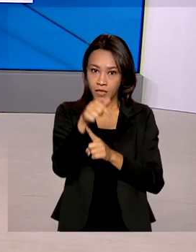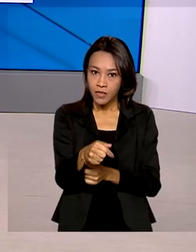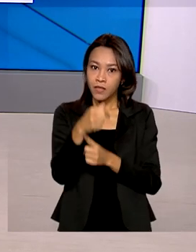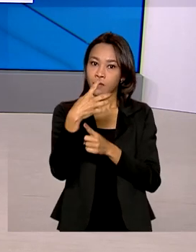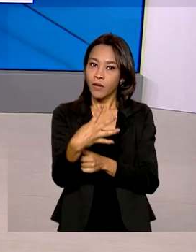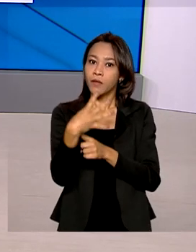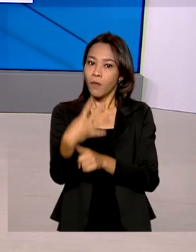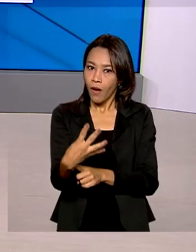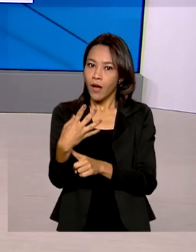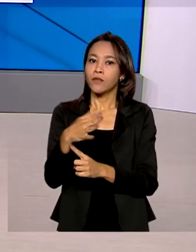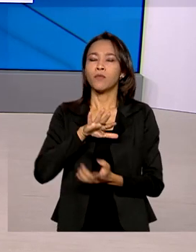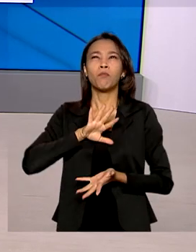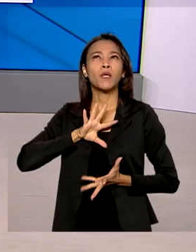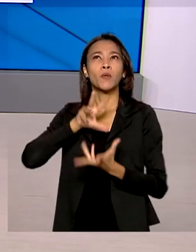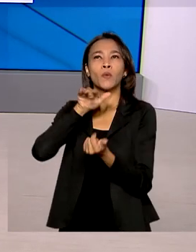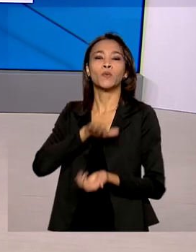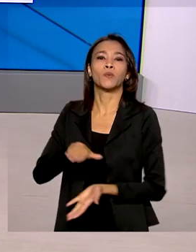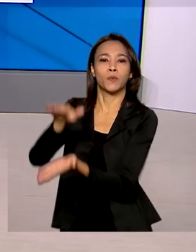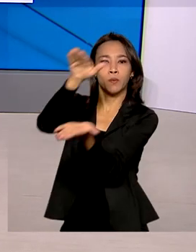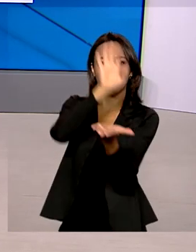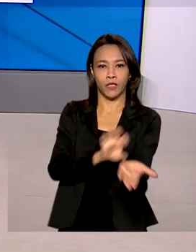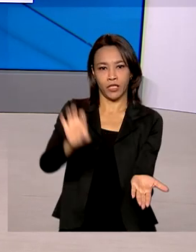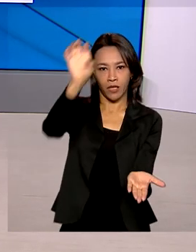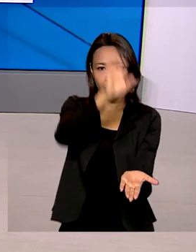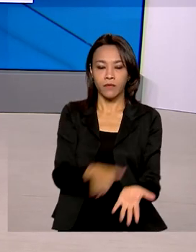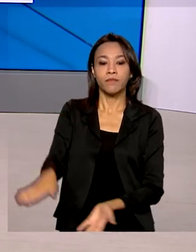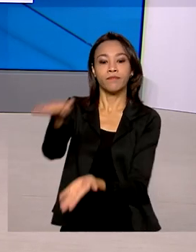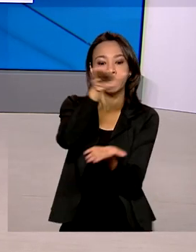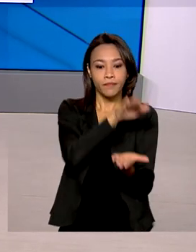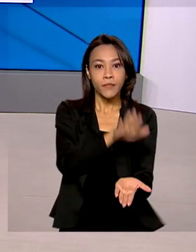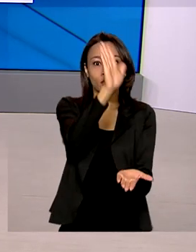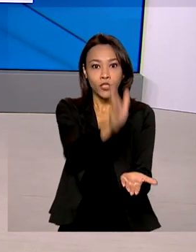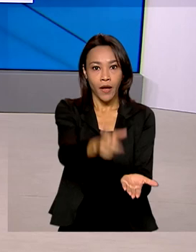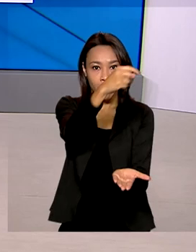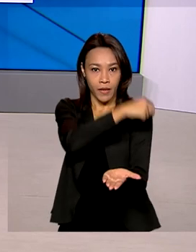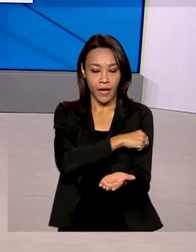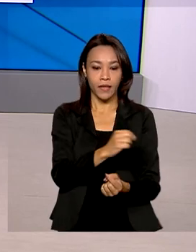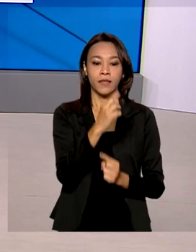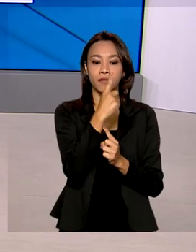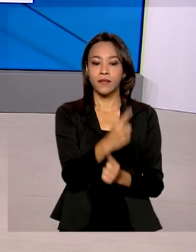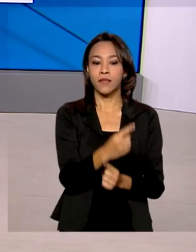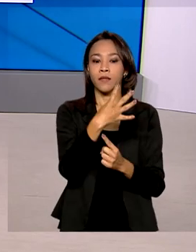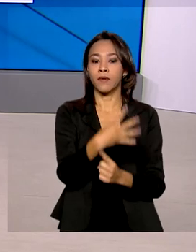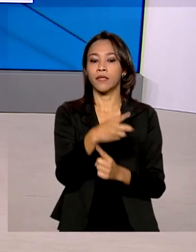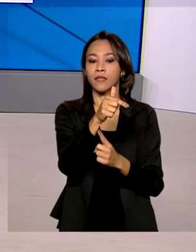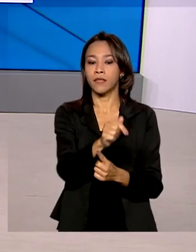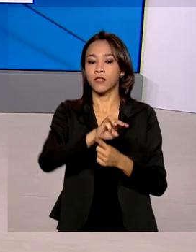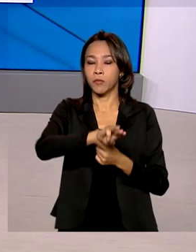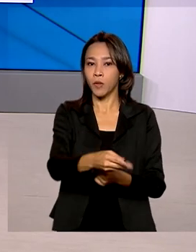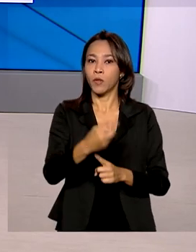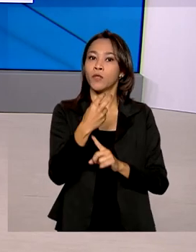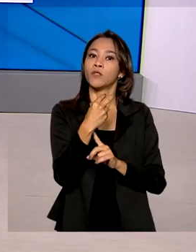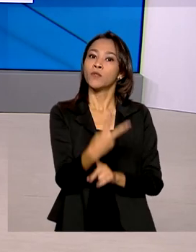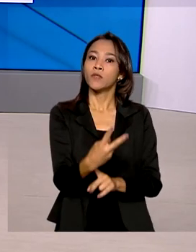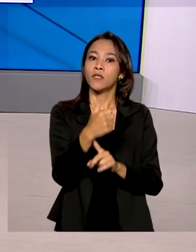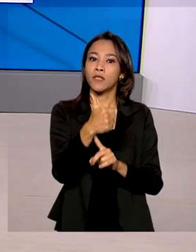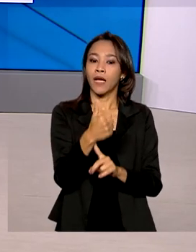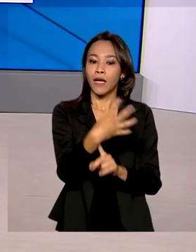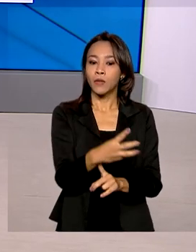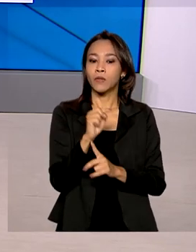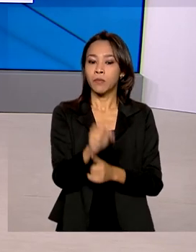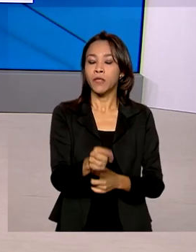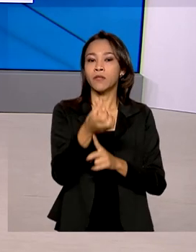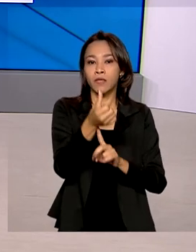1744 doses a todos os estados as doses aplicadas de ação 147 milhões 214